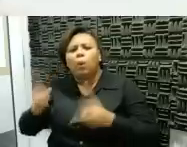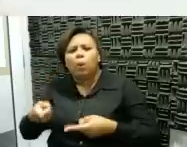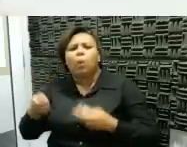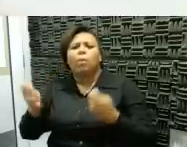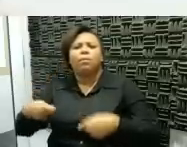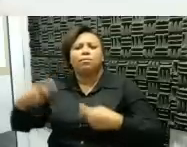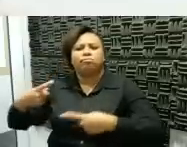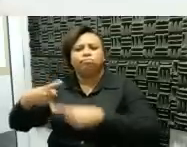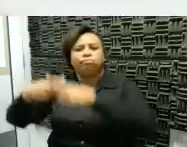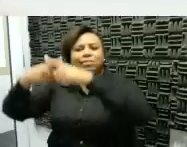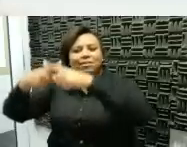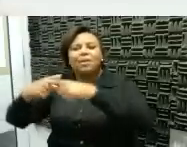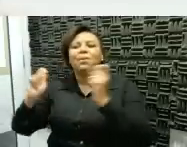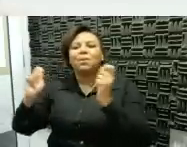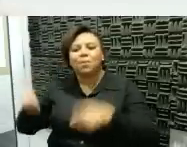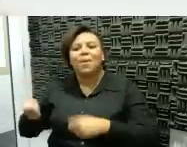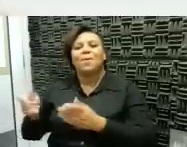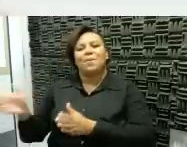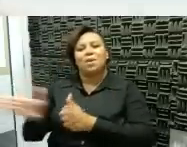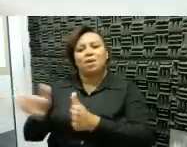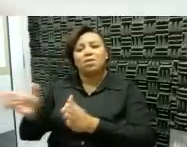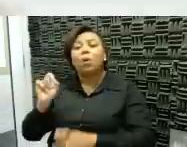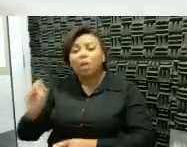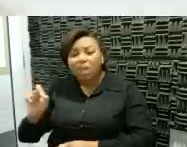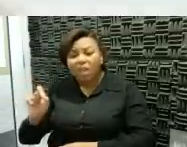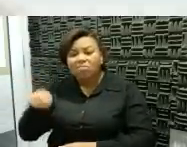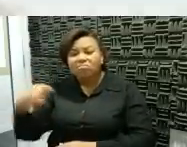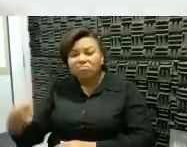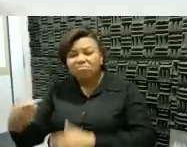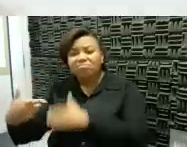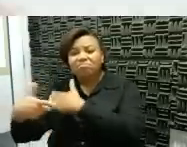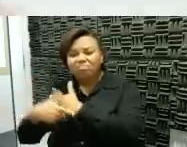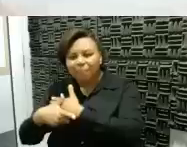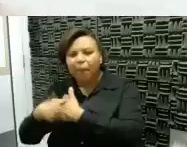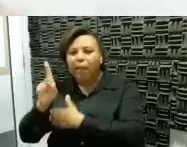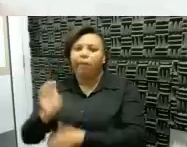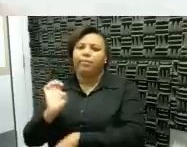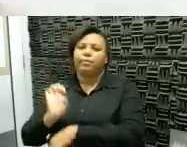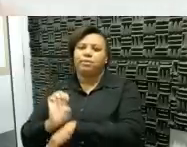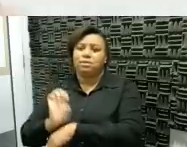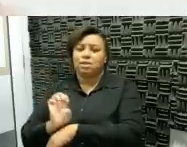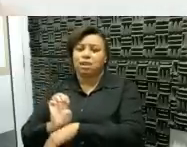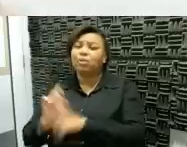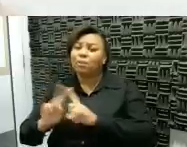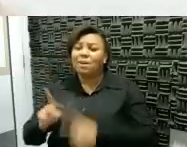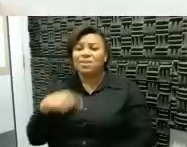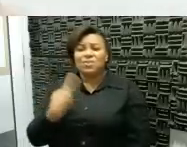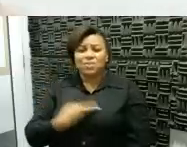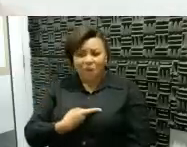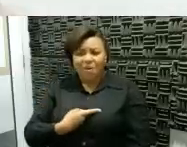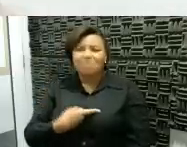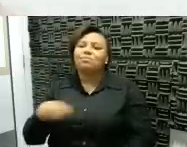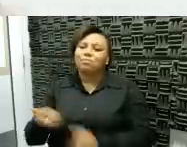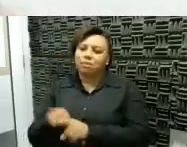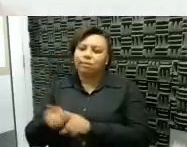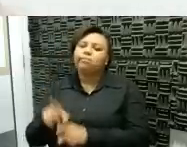pode fazer isso o estado mas todos nós também no nosso dia a dia temos condições né de eh exercer mais